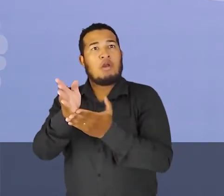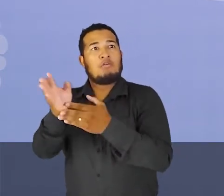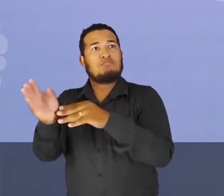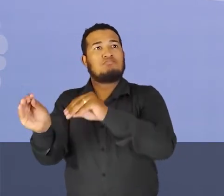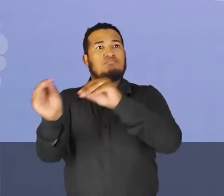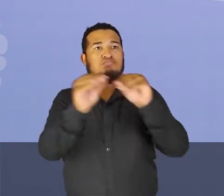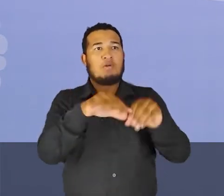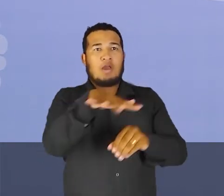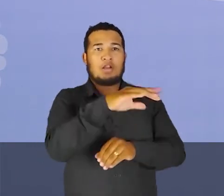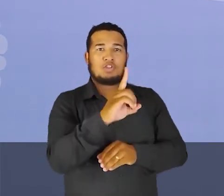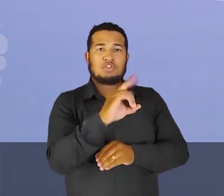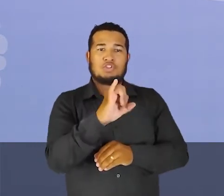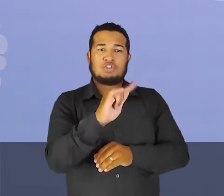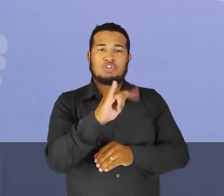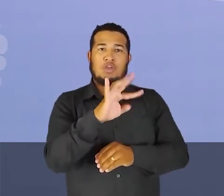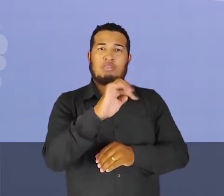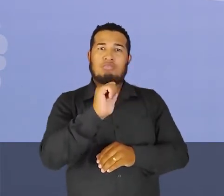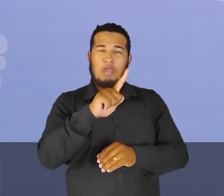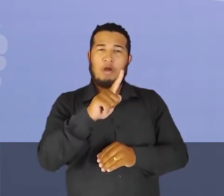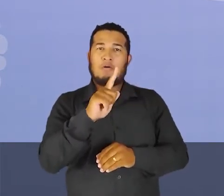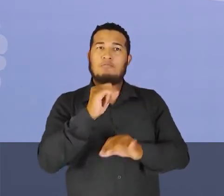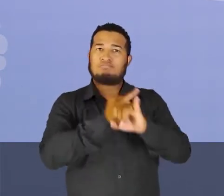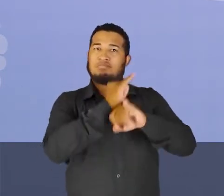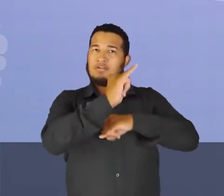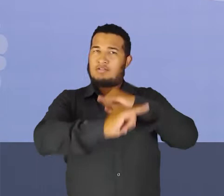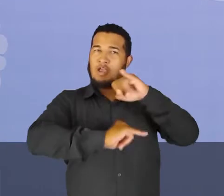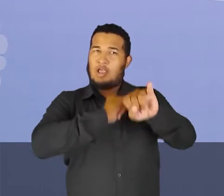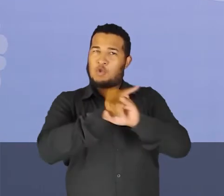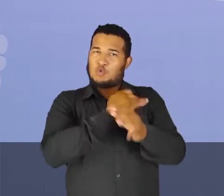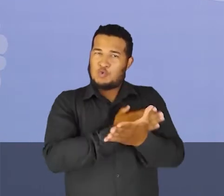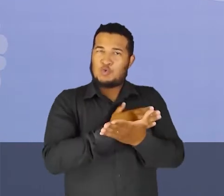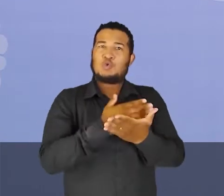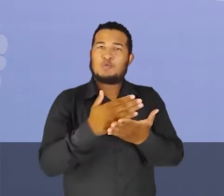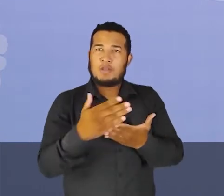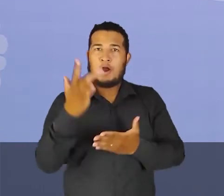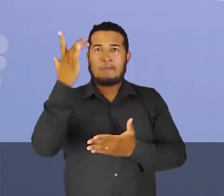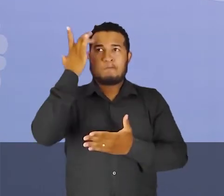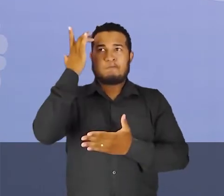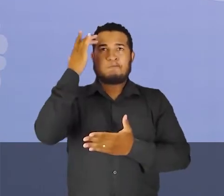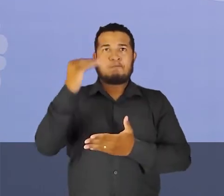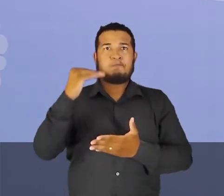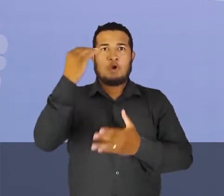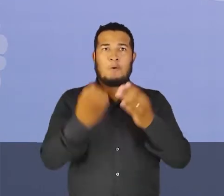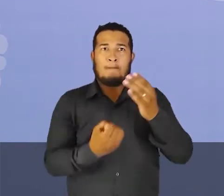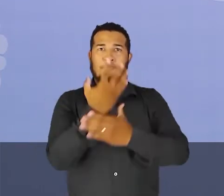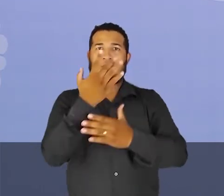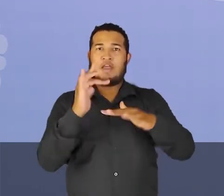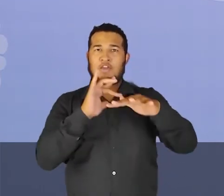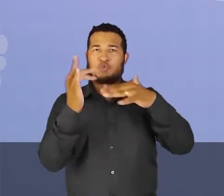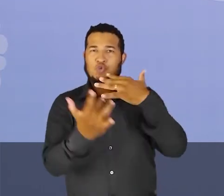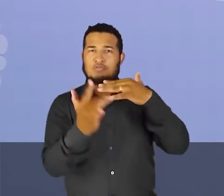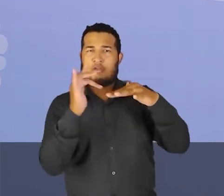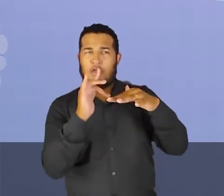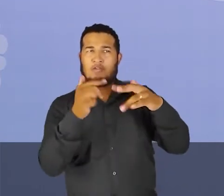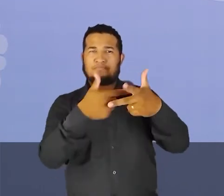migra então para o mundo digital já na maturidade, né? Então aí, quando essa geração já é madura, que vão surgir as redes